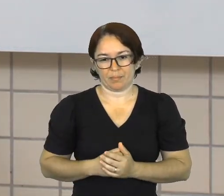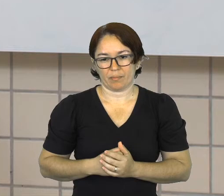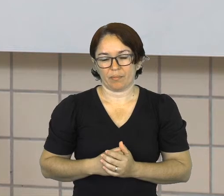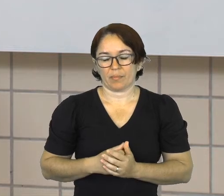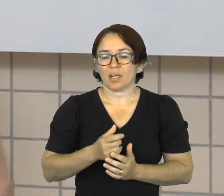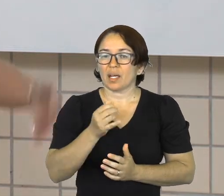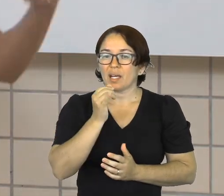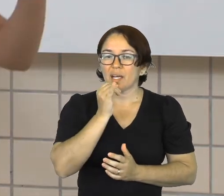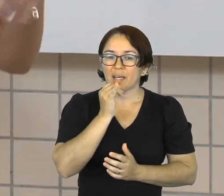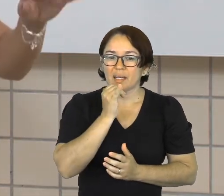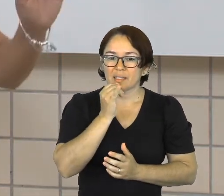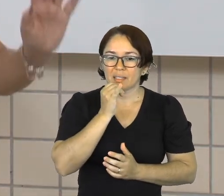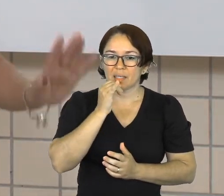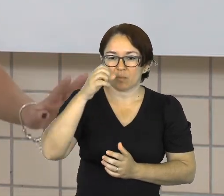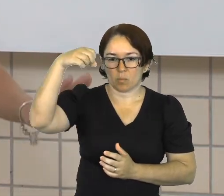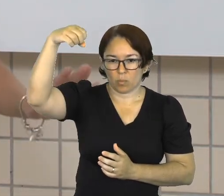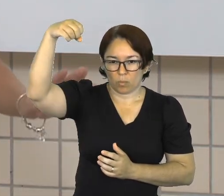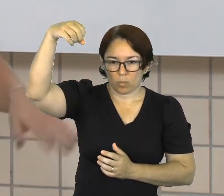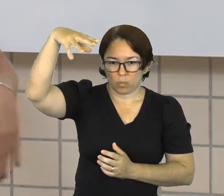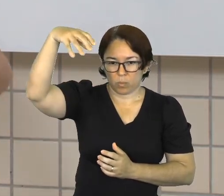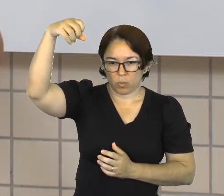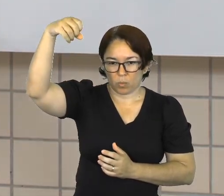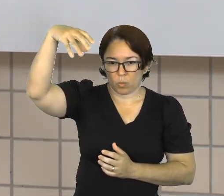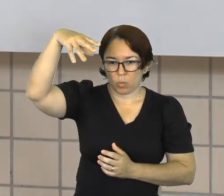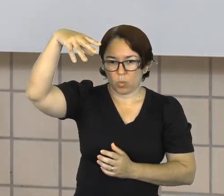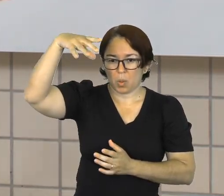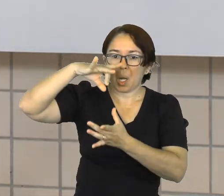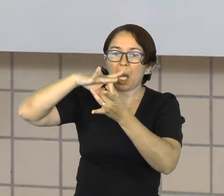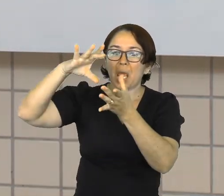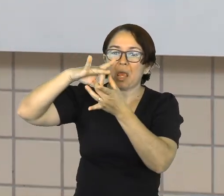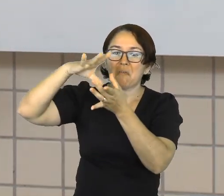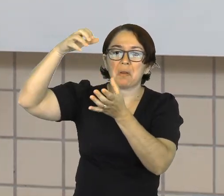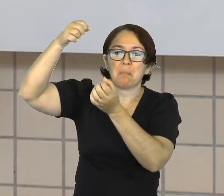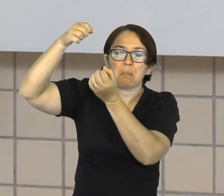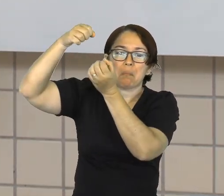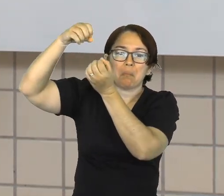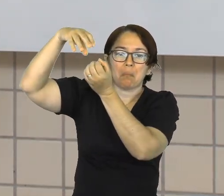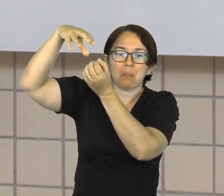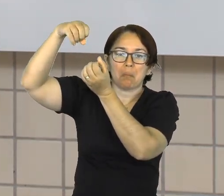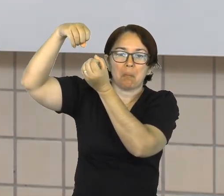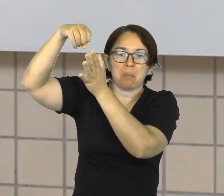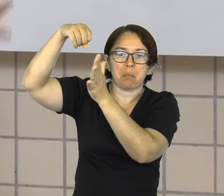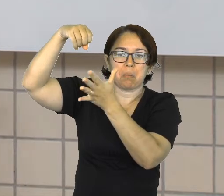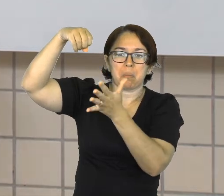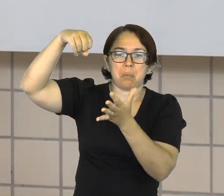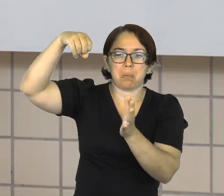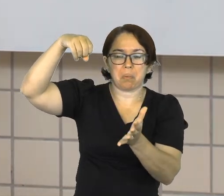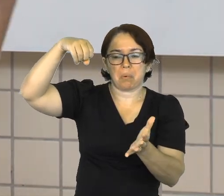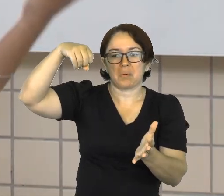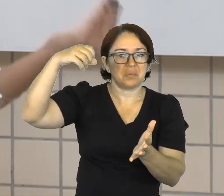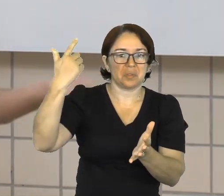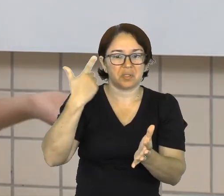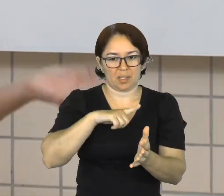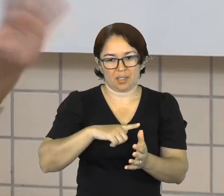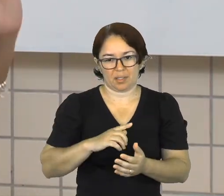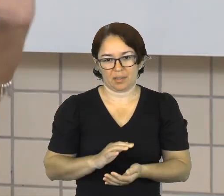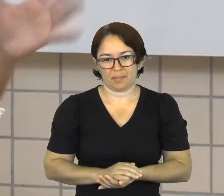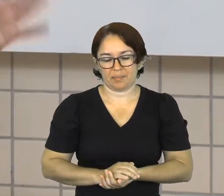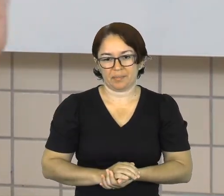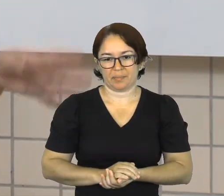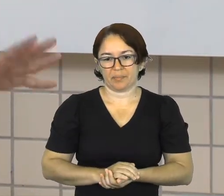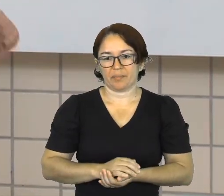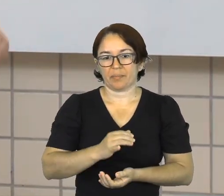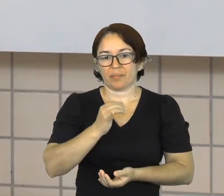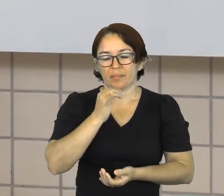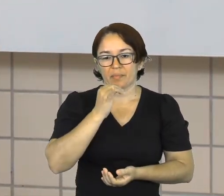meio para elas poderem se propagar, né? Como a onda mecânica. A onda mecânica, ela precisa de um meio, alguma matéria